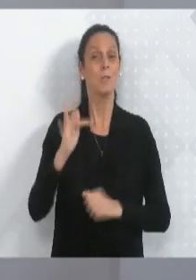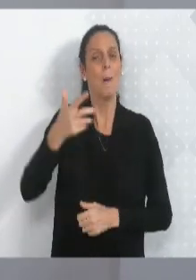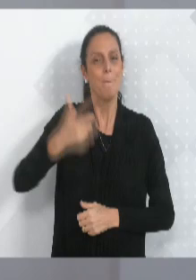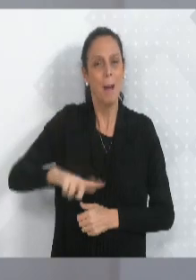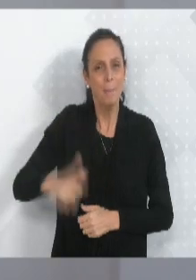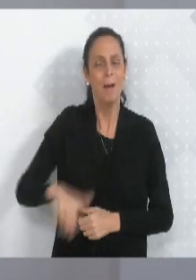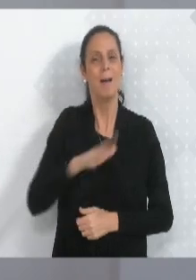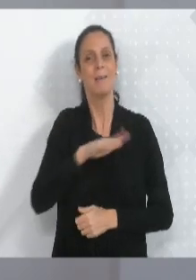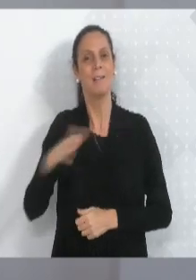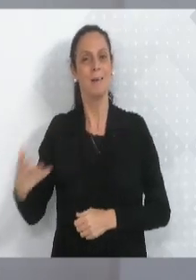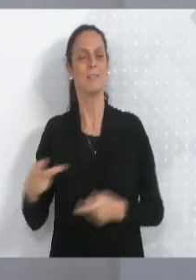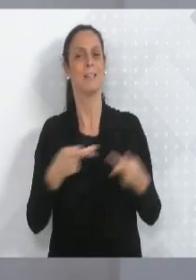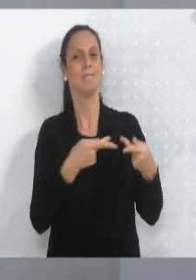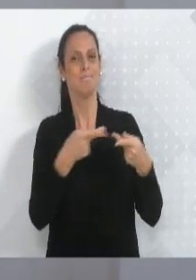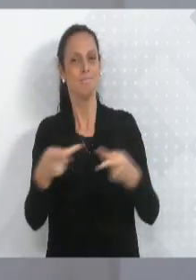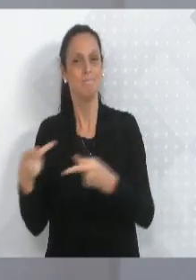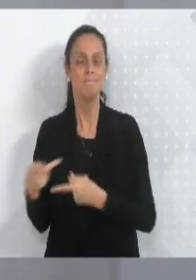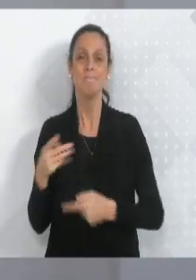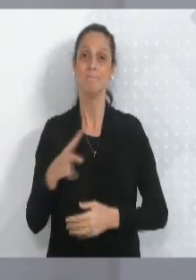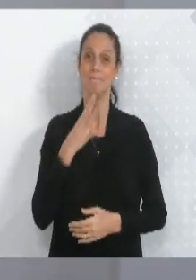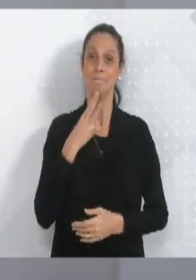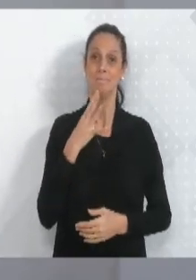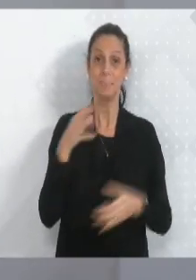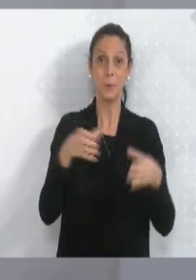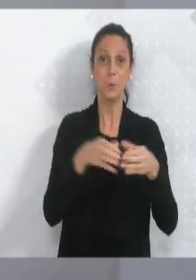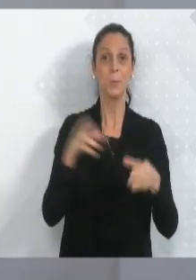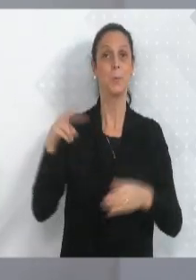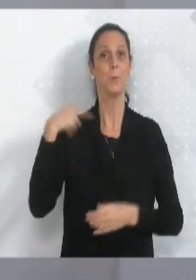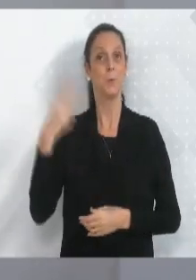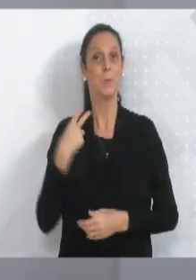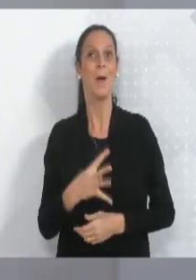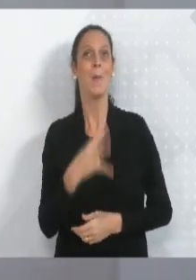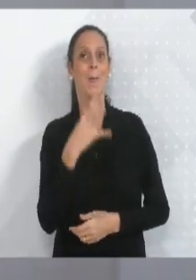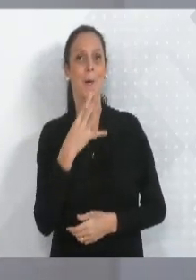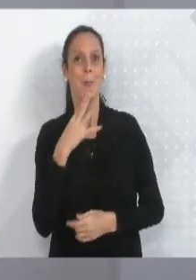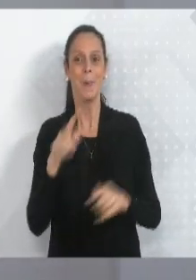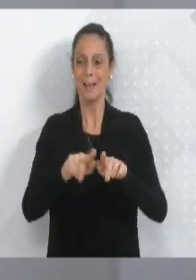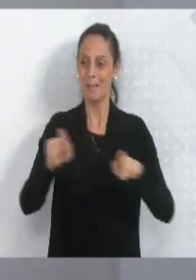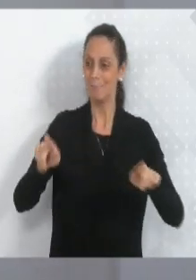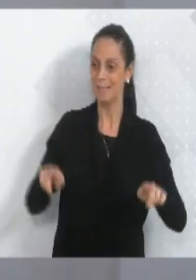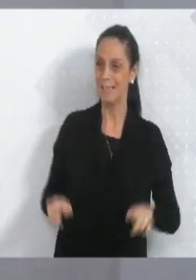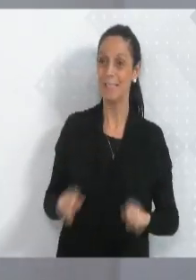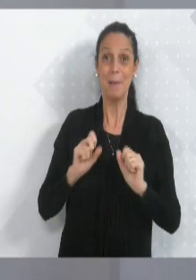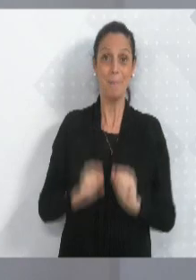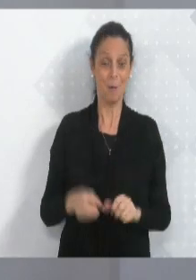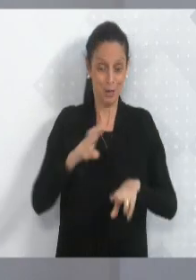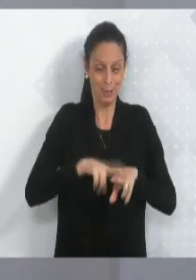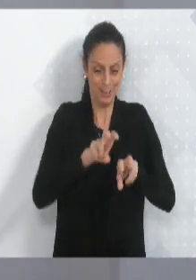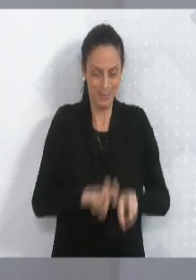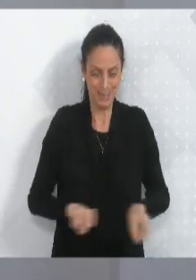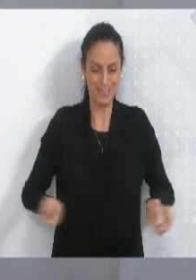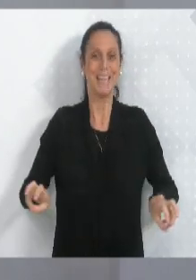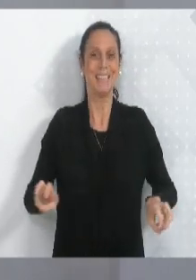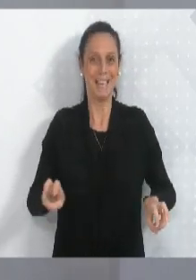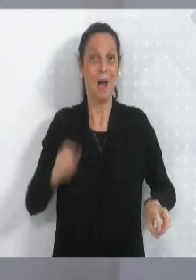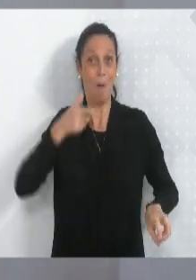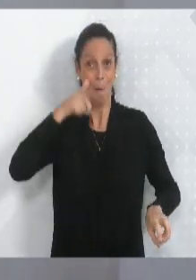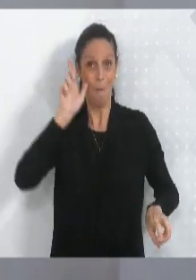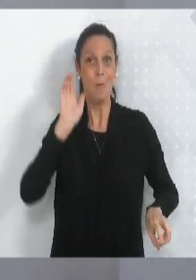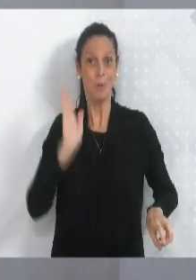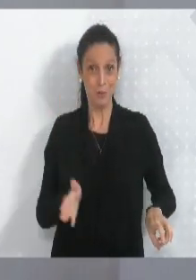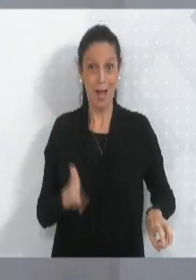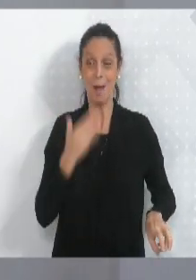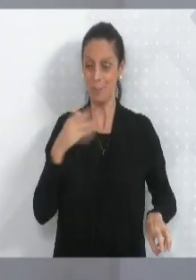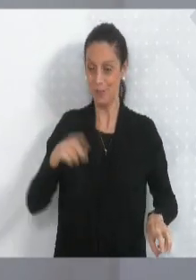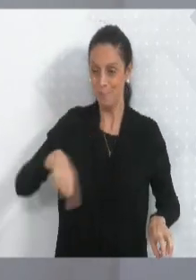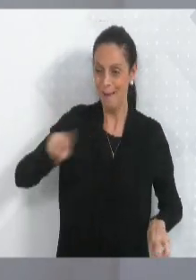os gabinetes, conhecer os vereadores, conhecer toda essa estrutura, sentar nestas cadeiras, foi o que nós fizemos ontem, e puder